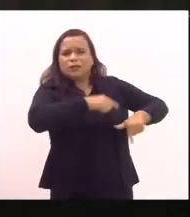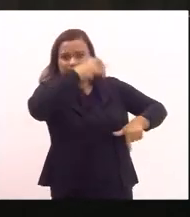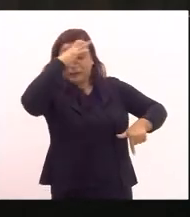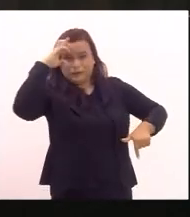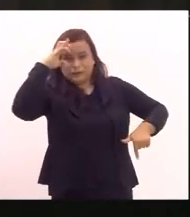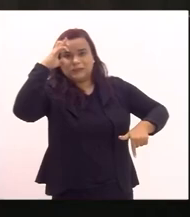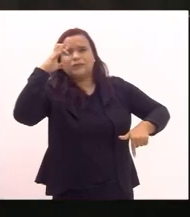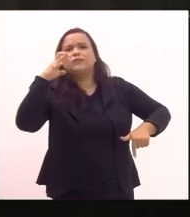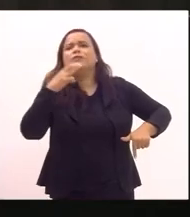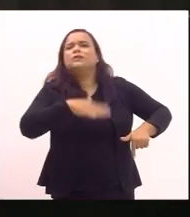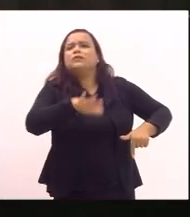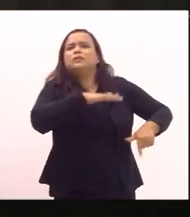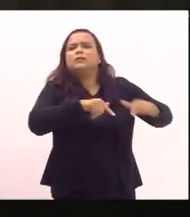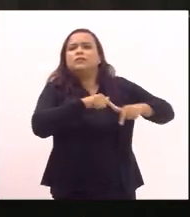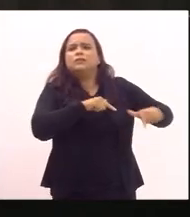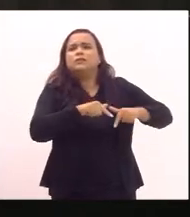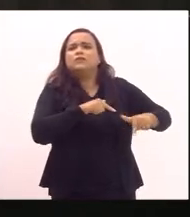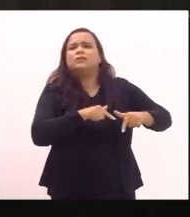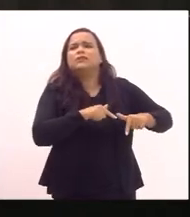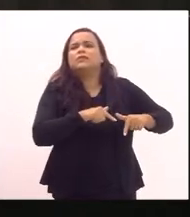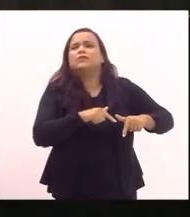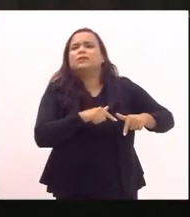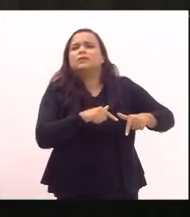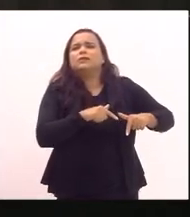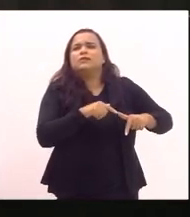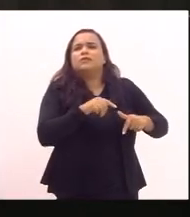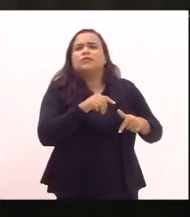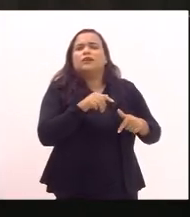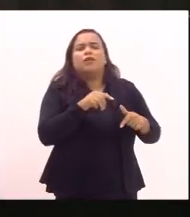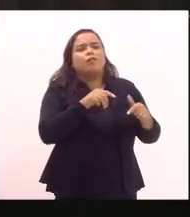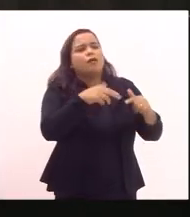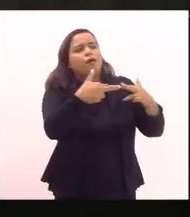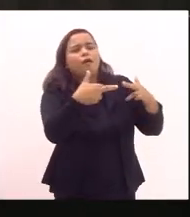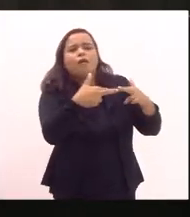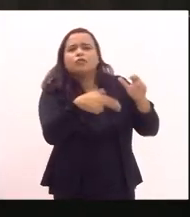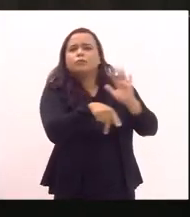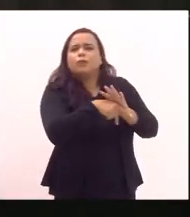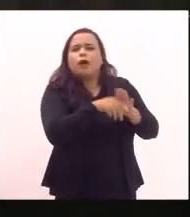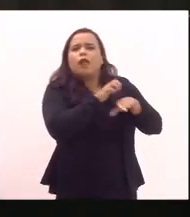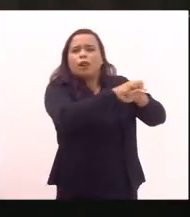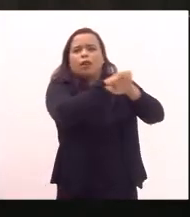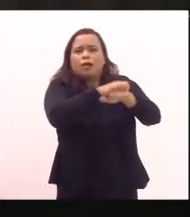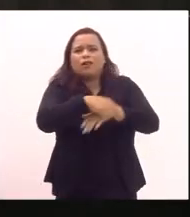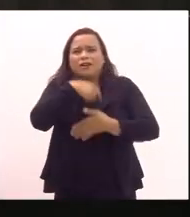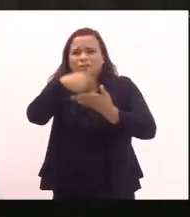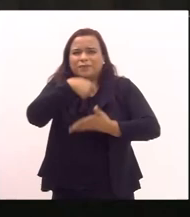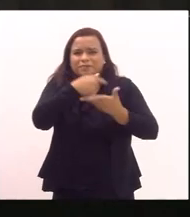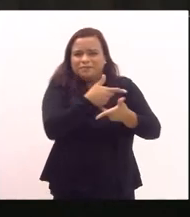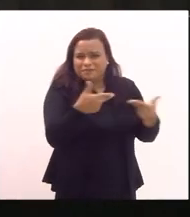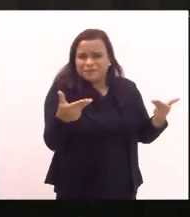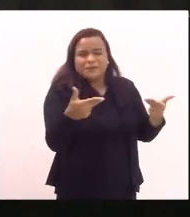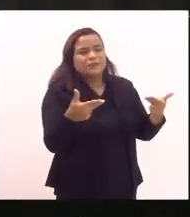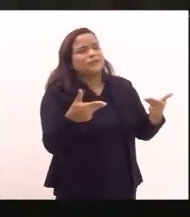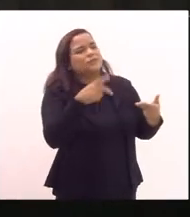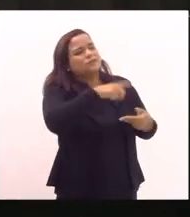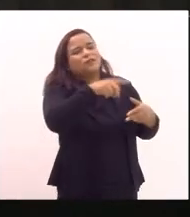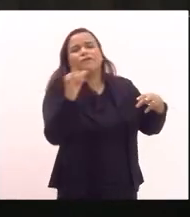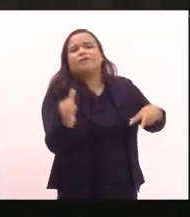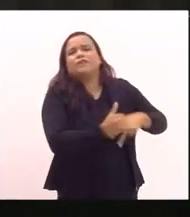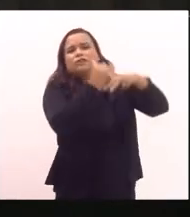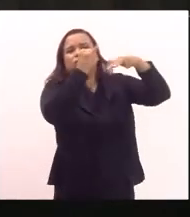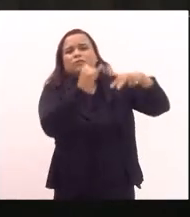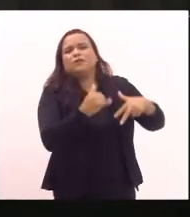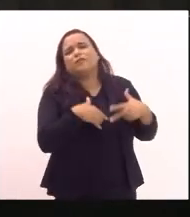grande rede de fast-food né no trabalho extremamente precarizado seja vítima